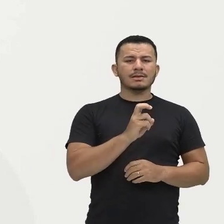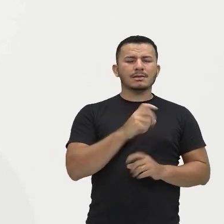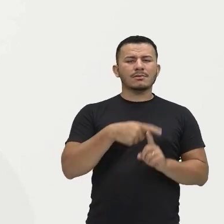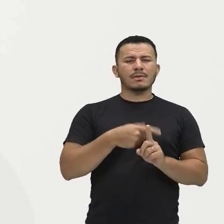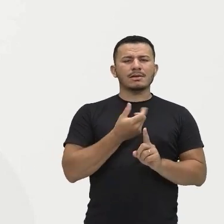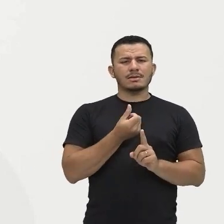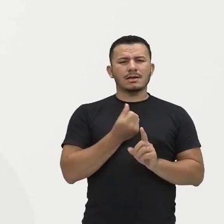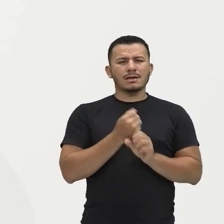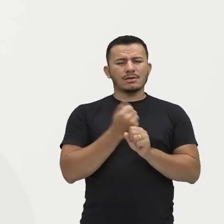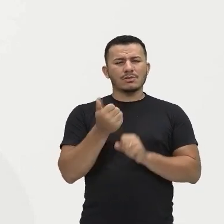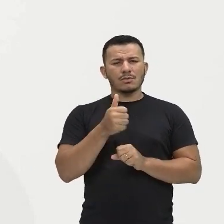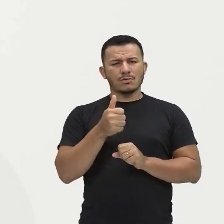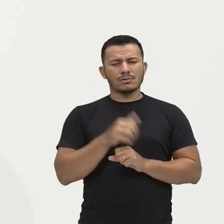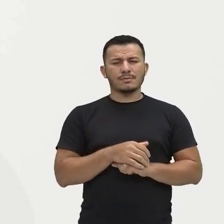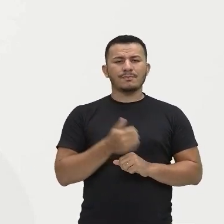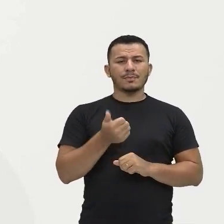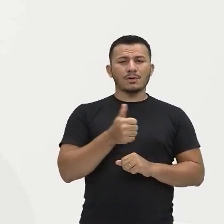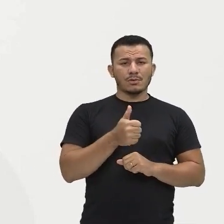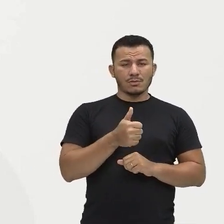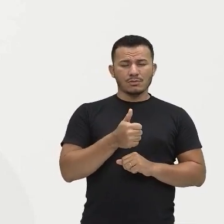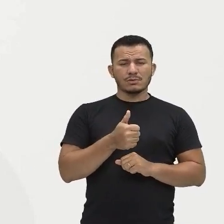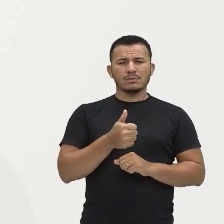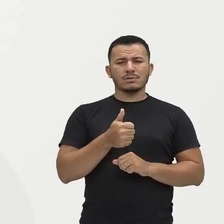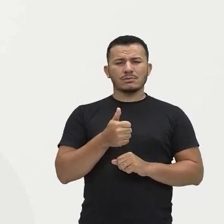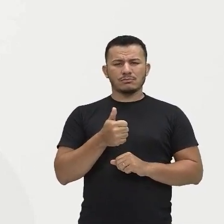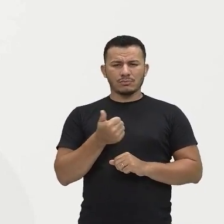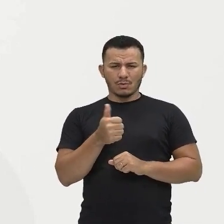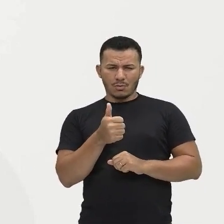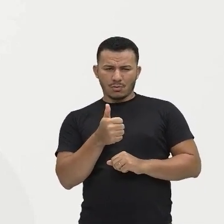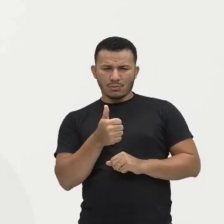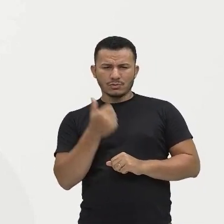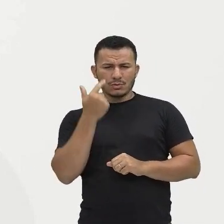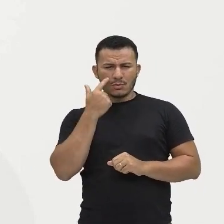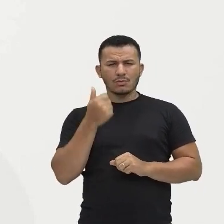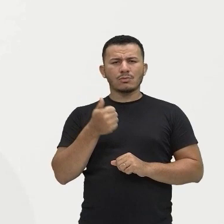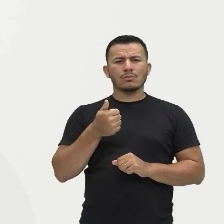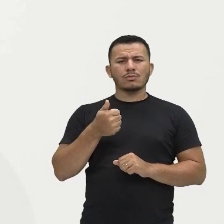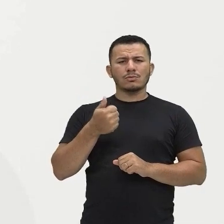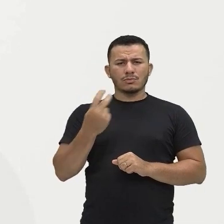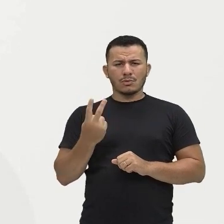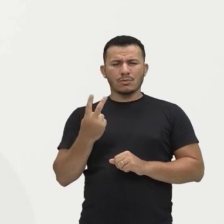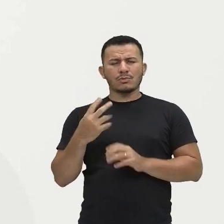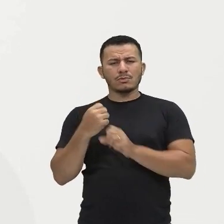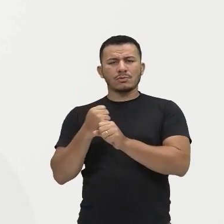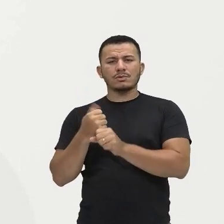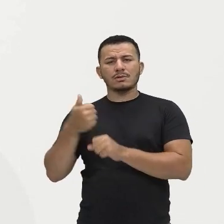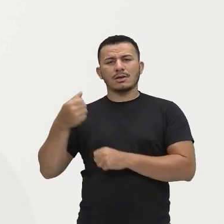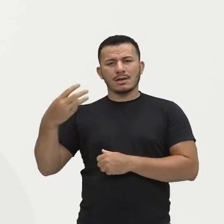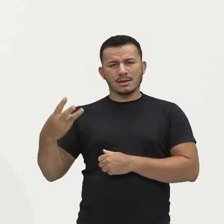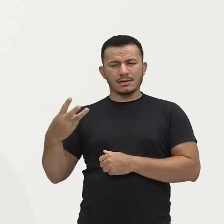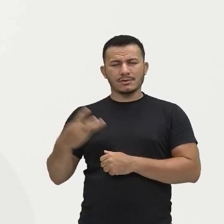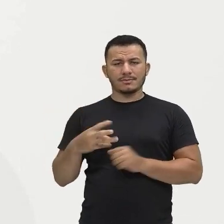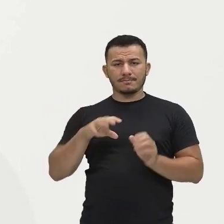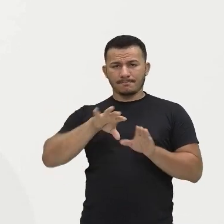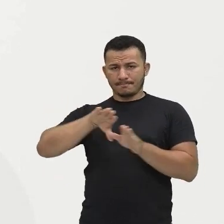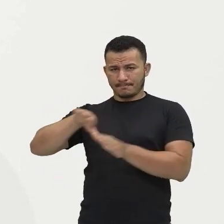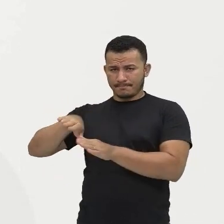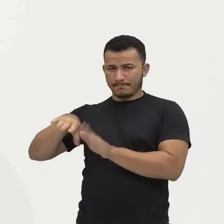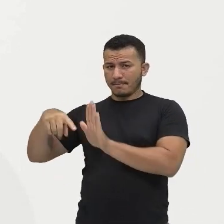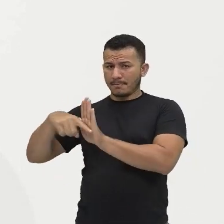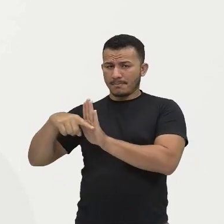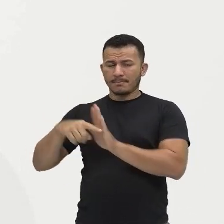11, 11 com 12 dá 13, e repete o sinal de menos. Ó. Agora soma a turma do mais, ó.